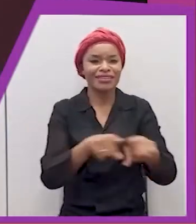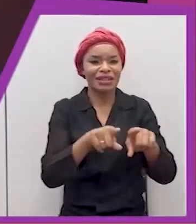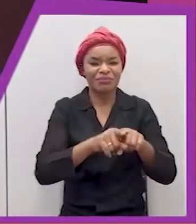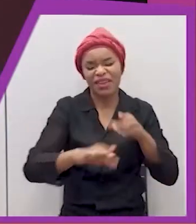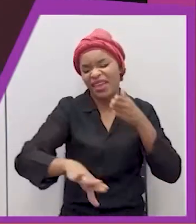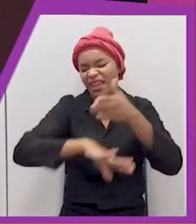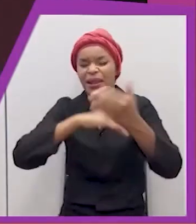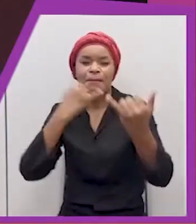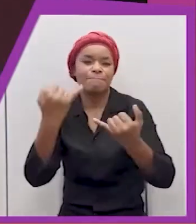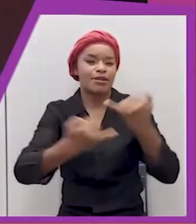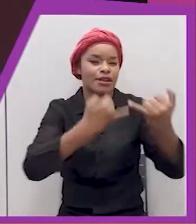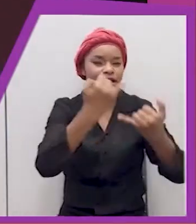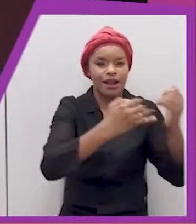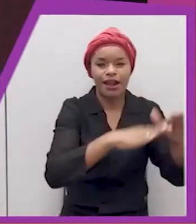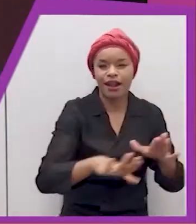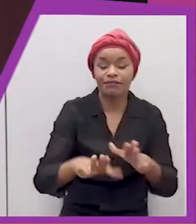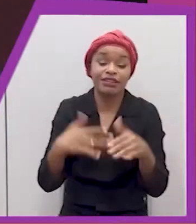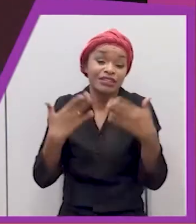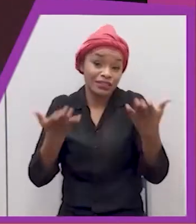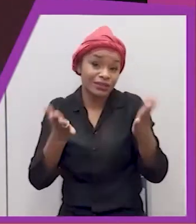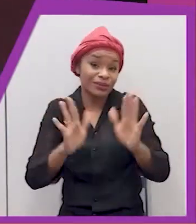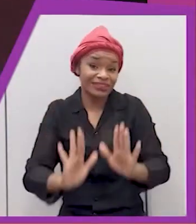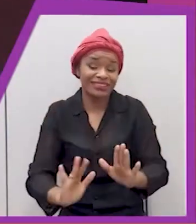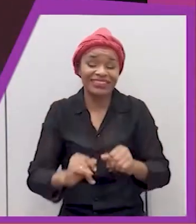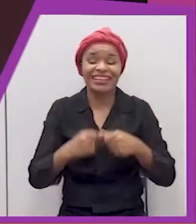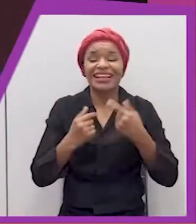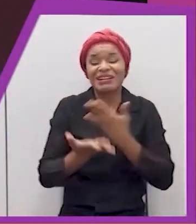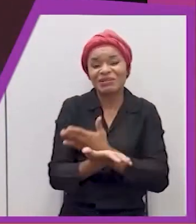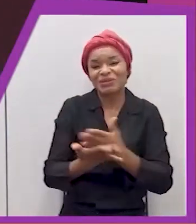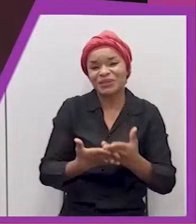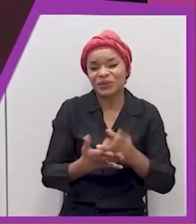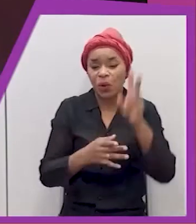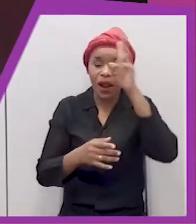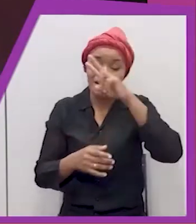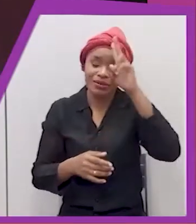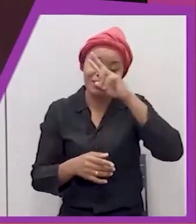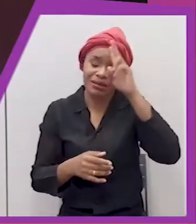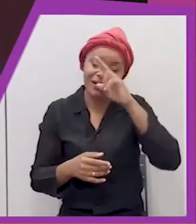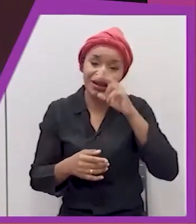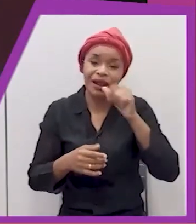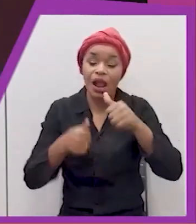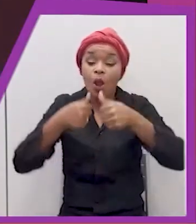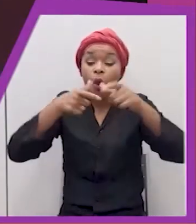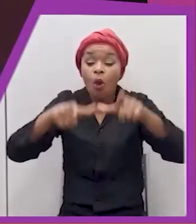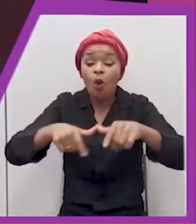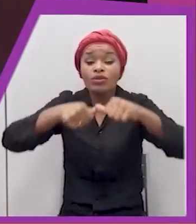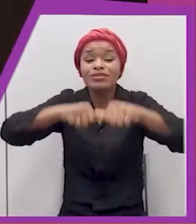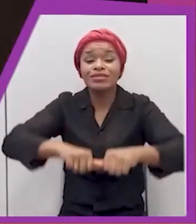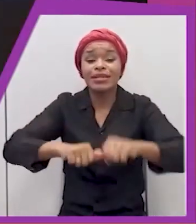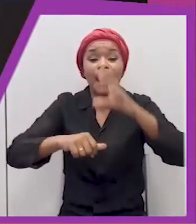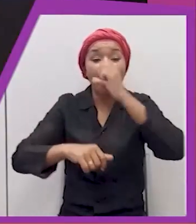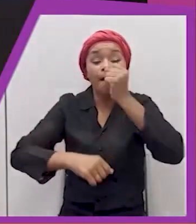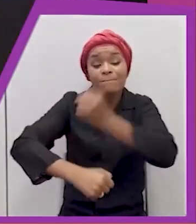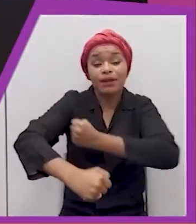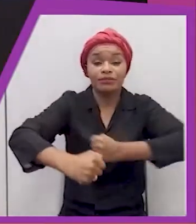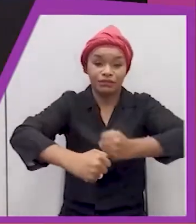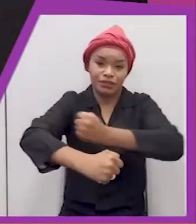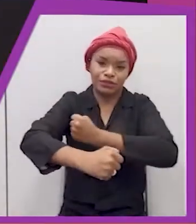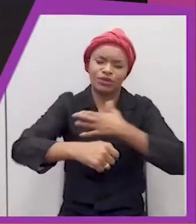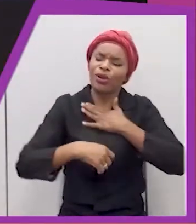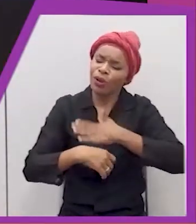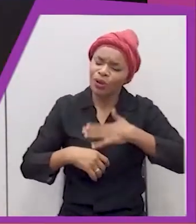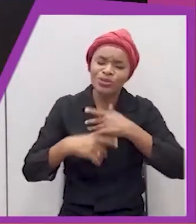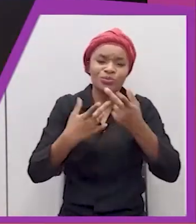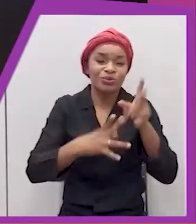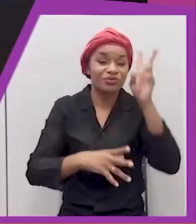é como se a voz dele estivesse comigo é como se ele estivesse me abraçando e a nossa infância a minha infância eu